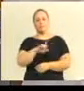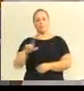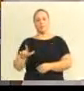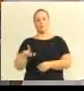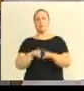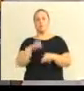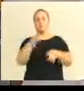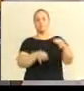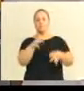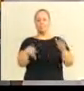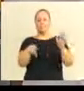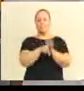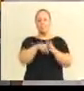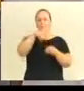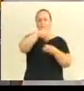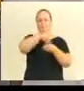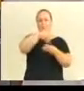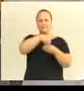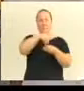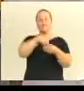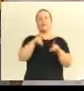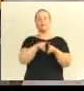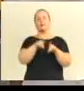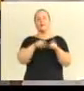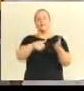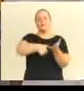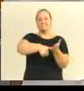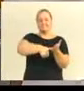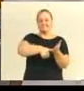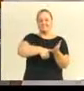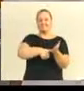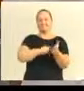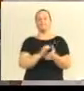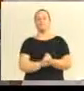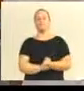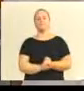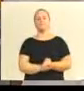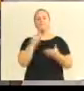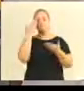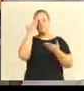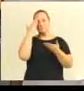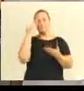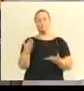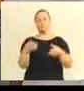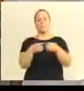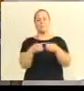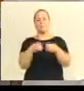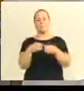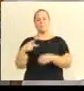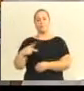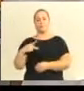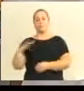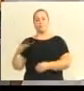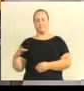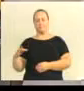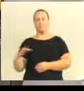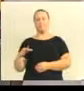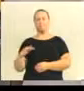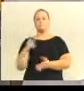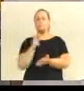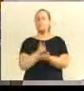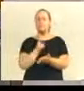questão do recadastramento biométrico agradeço em especial a bancada do partido dos trabalhadores que não mediu esforços para junto comigo avançar nesta